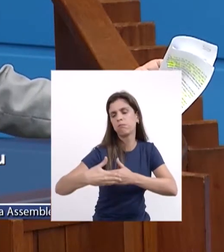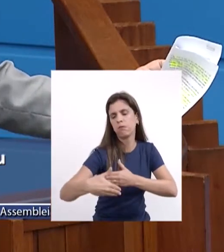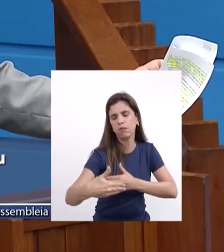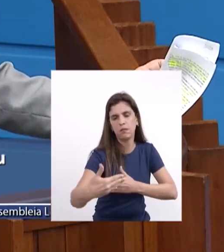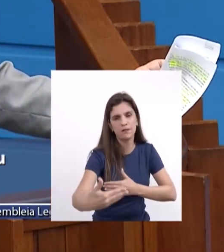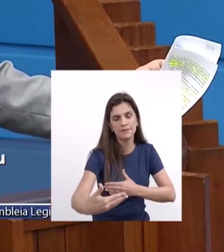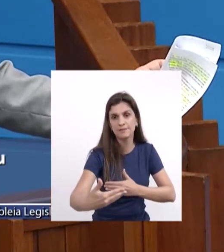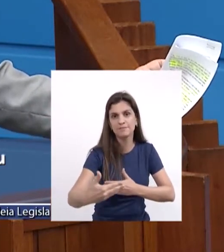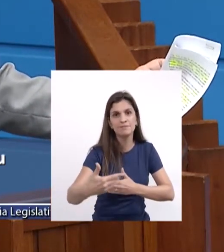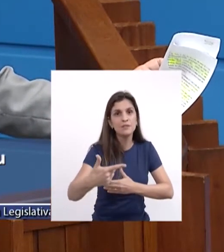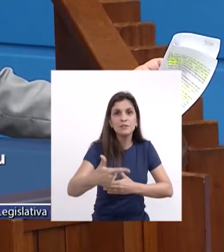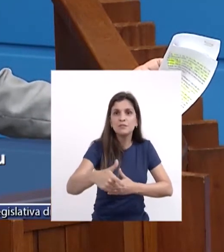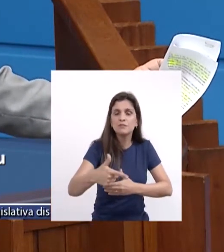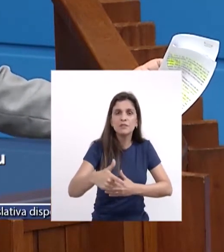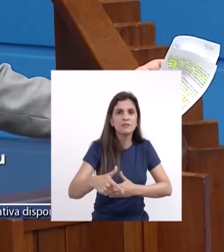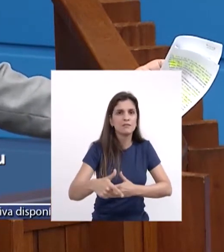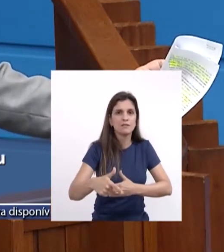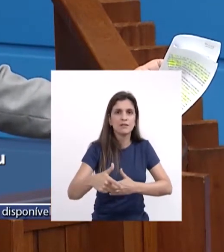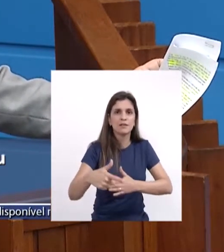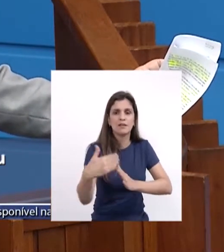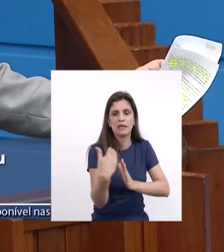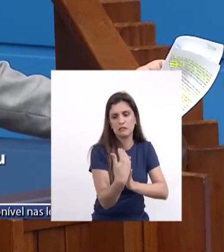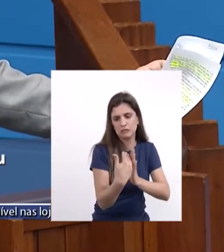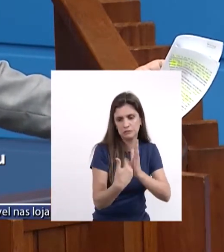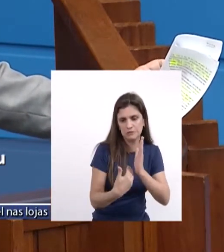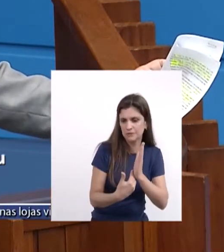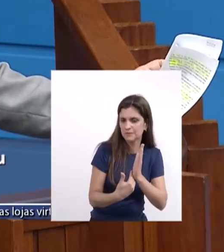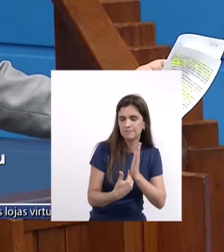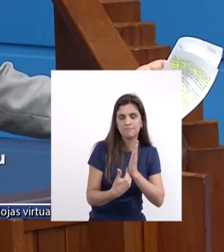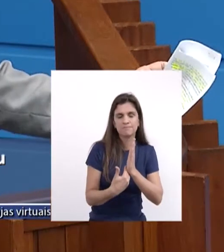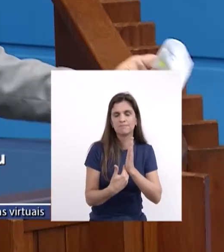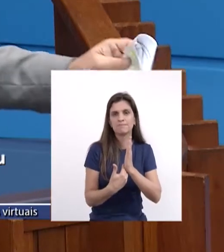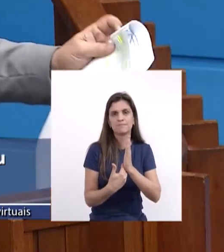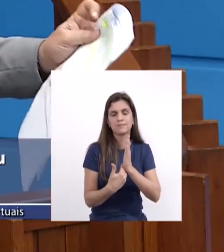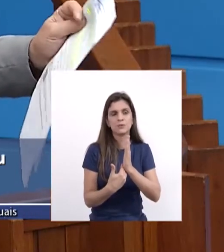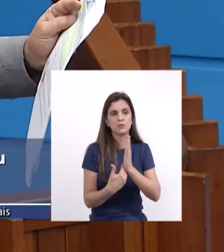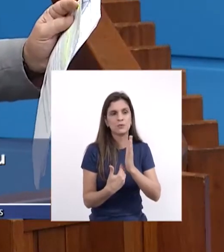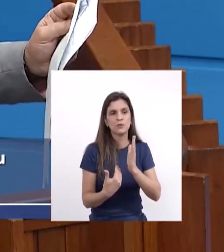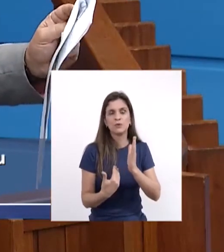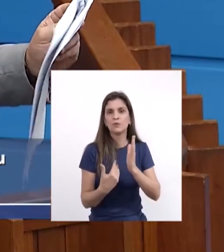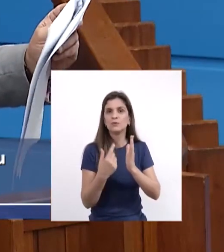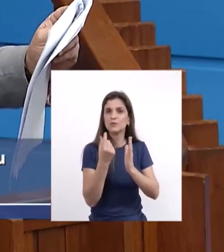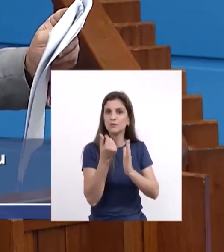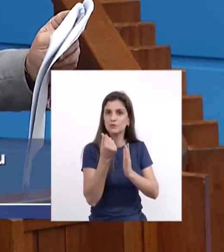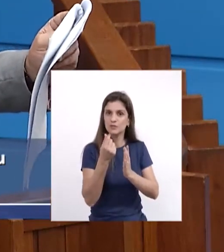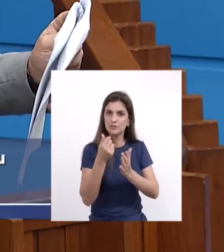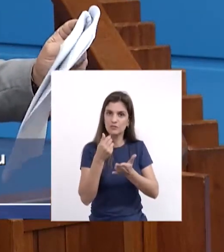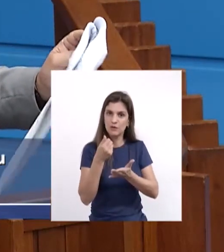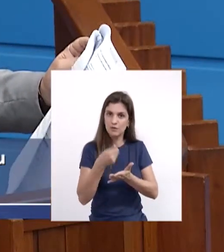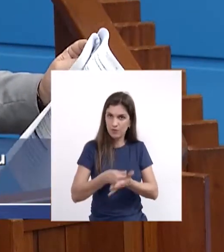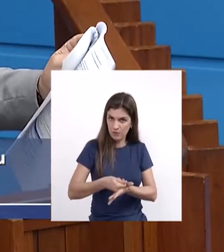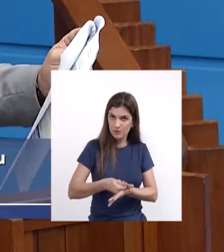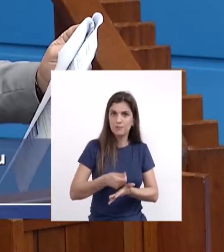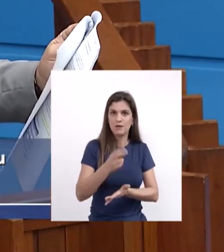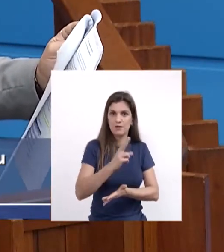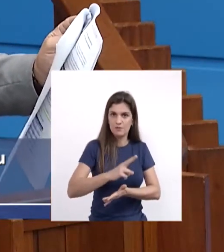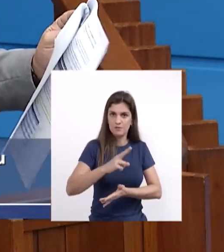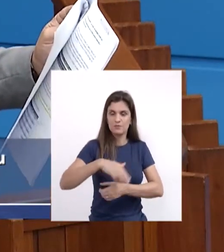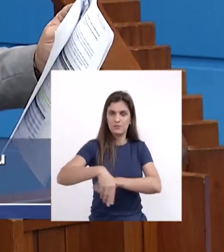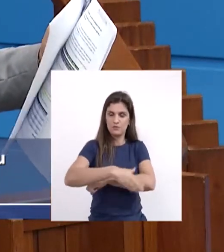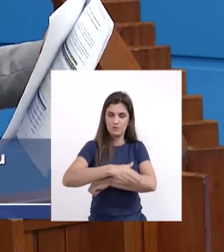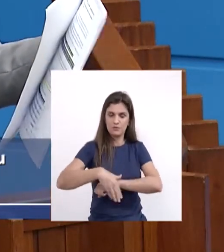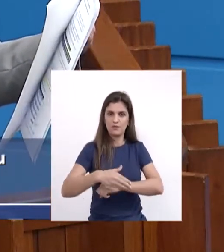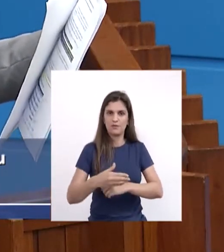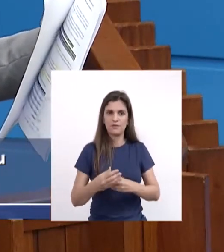nós não vamos ter nem a diminuição do valor do pedágio e muito menos a duplicação da rodovia. E aí